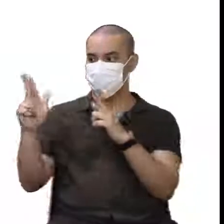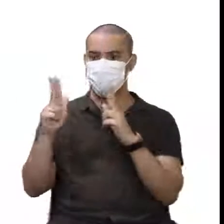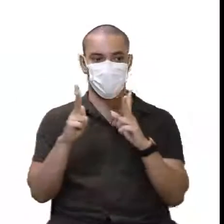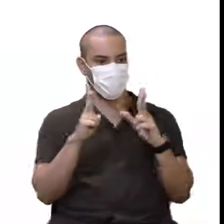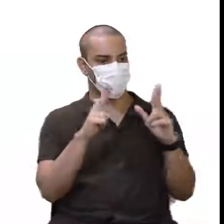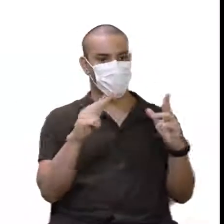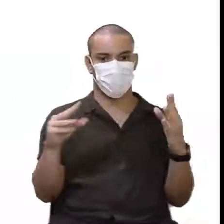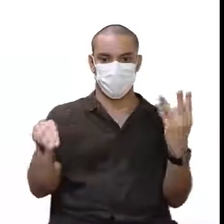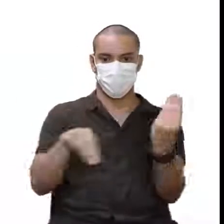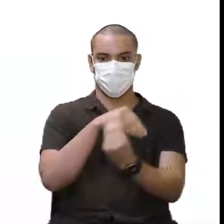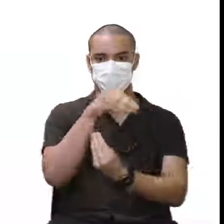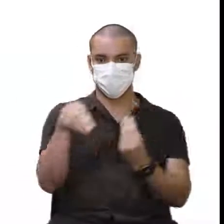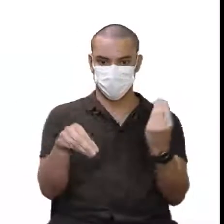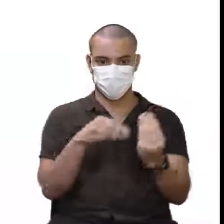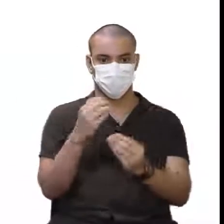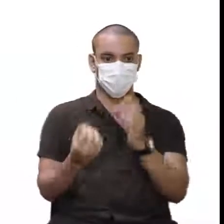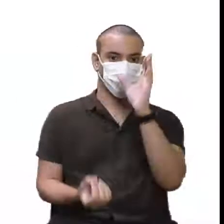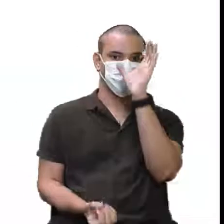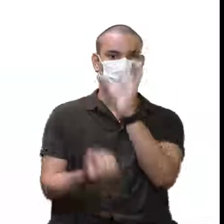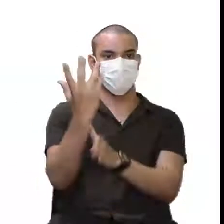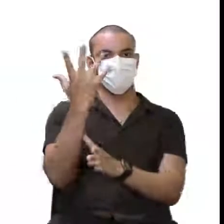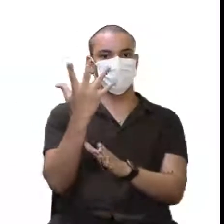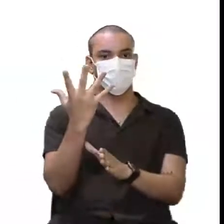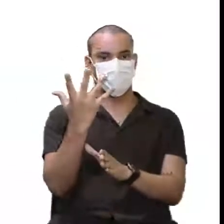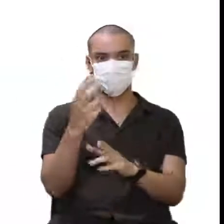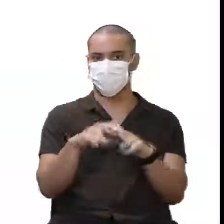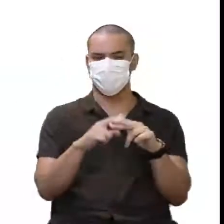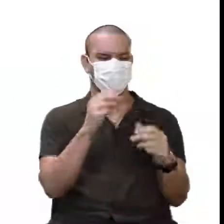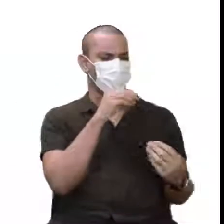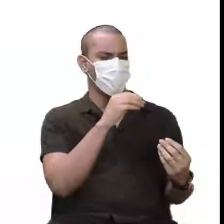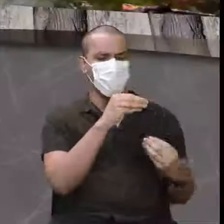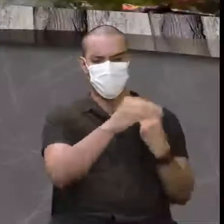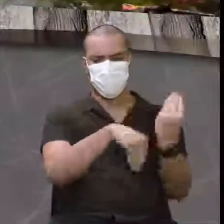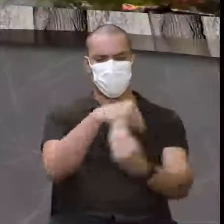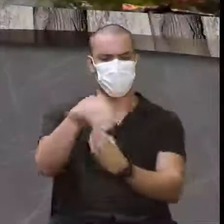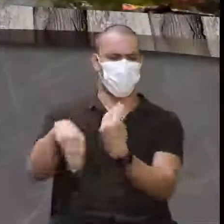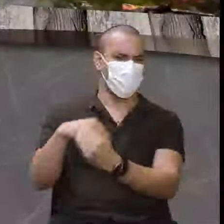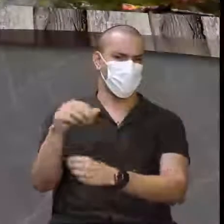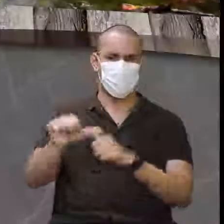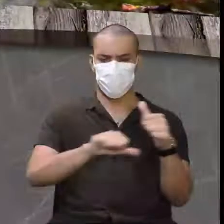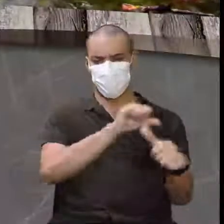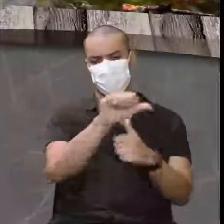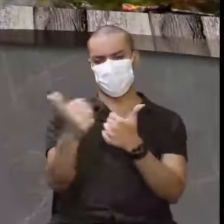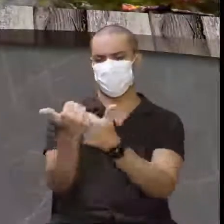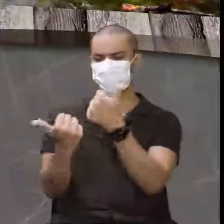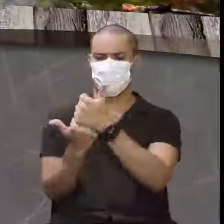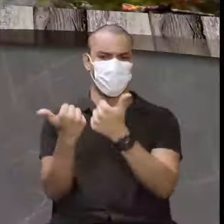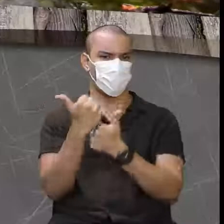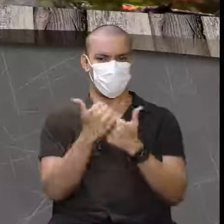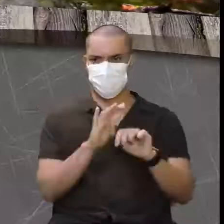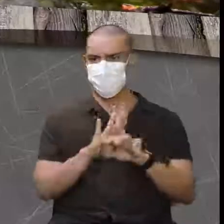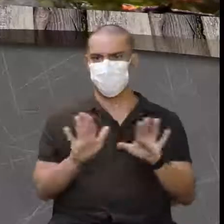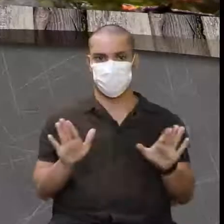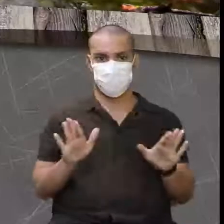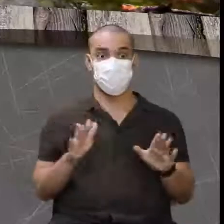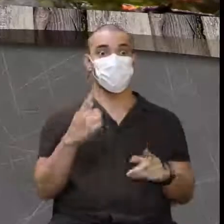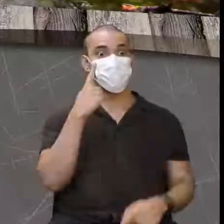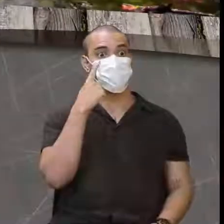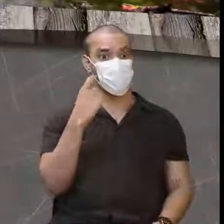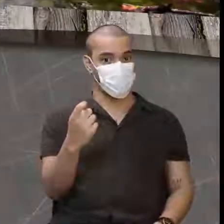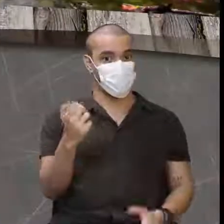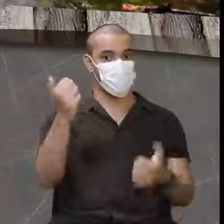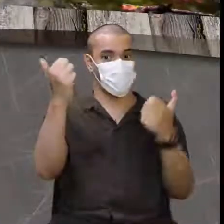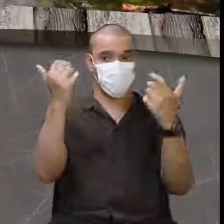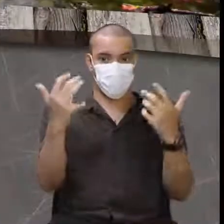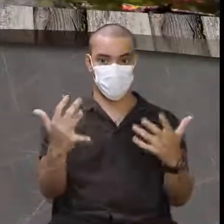estames e obtinha a fecundação cruzada. Então ele brincou muito com a situação. Olha aqui para mim. É interessante